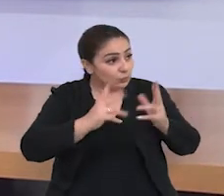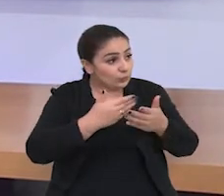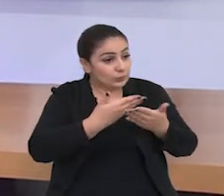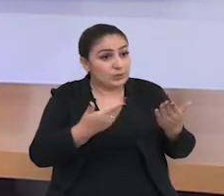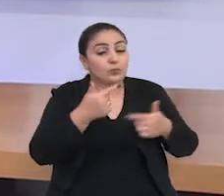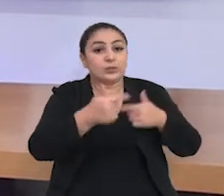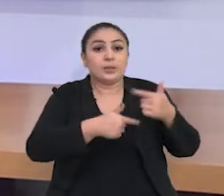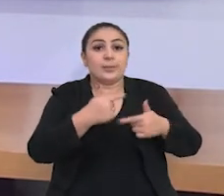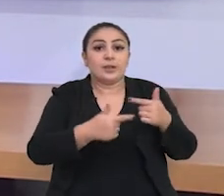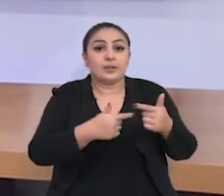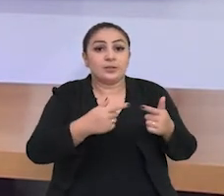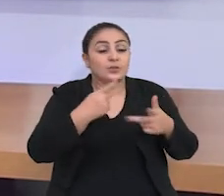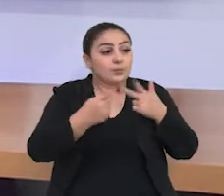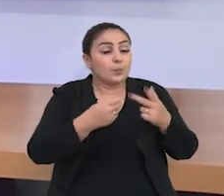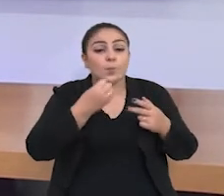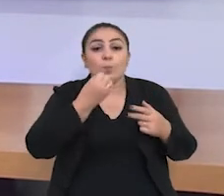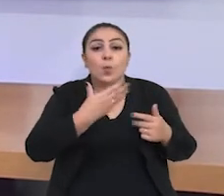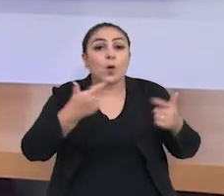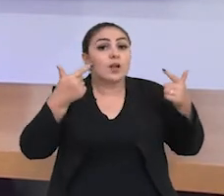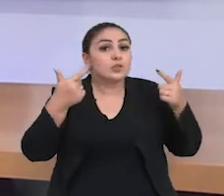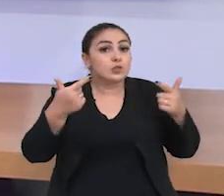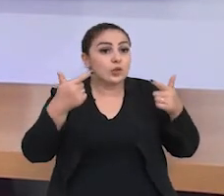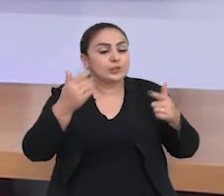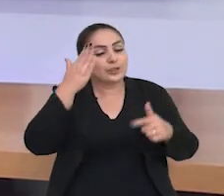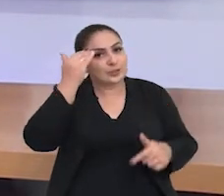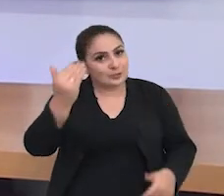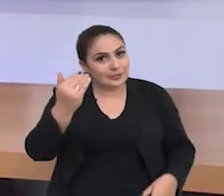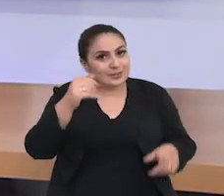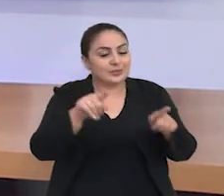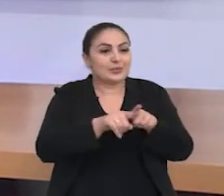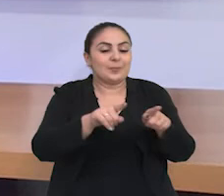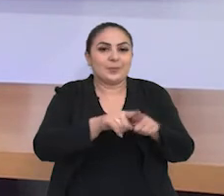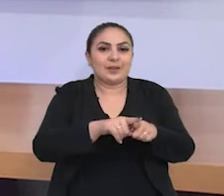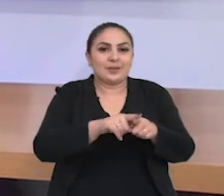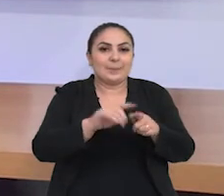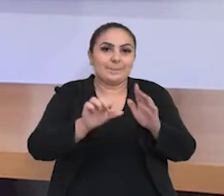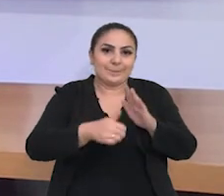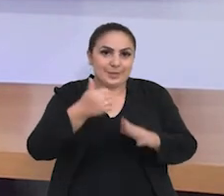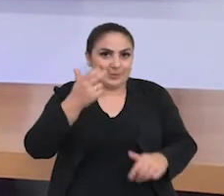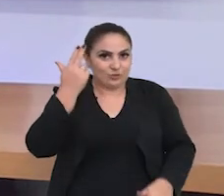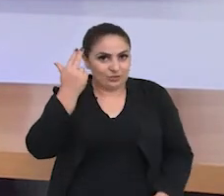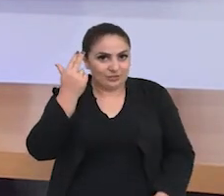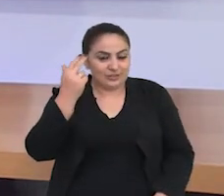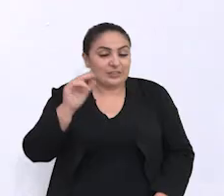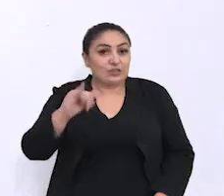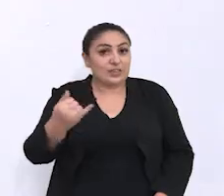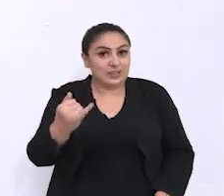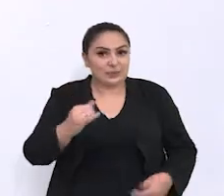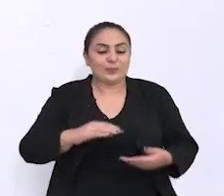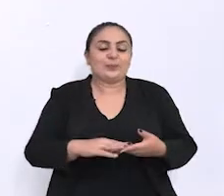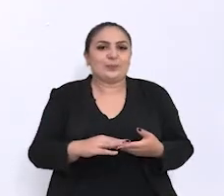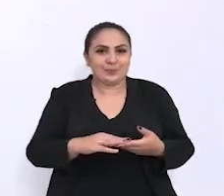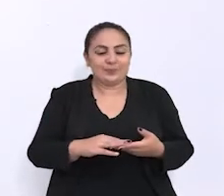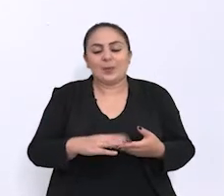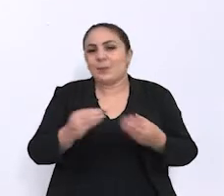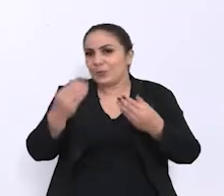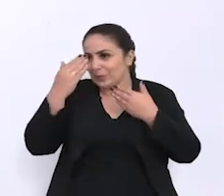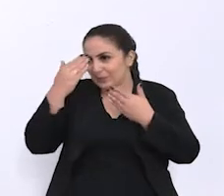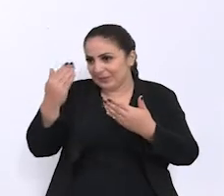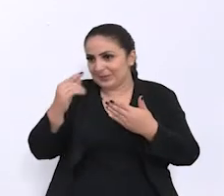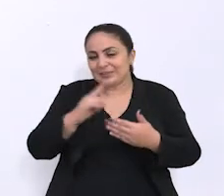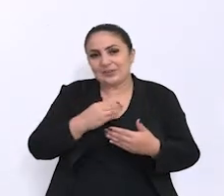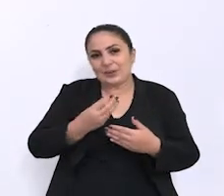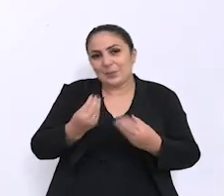todo o seu trabalho. Desejar uma boa sorte e sucesso, então, a partir de 1º de janeiro. Muito